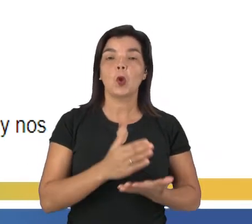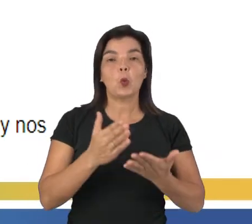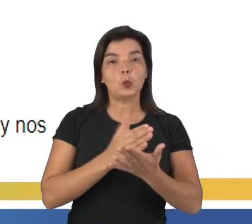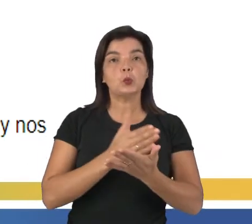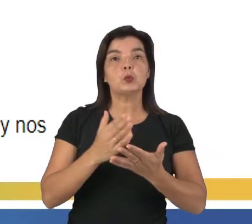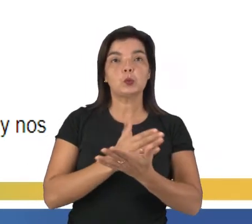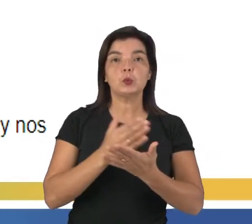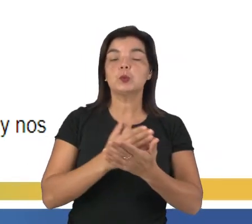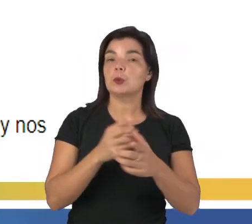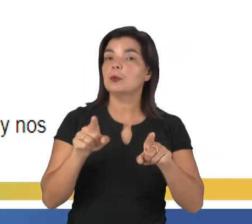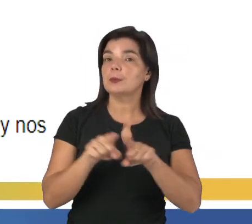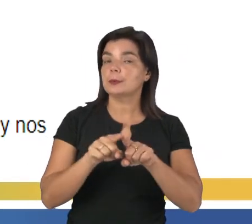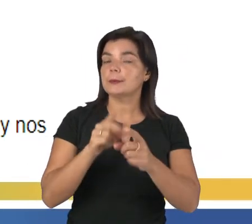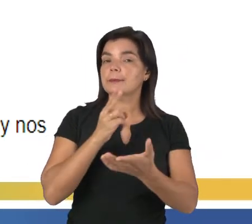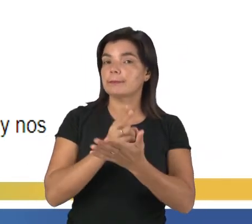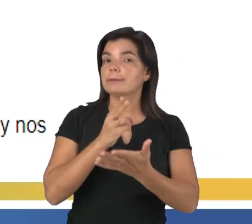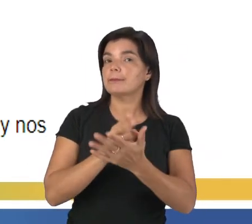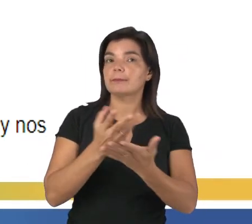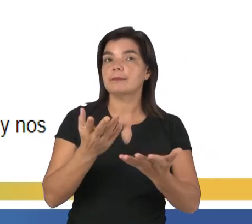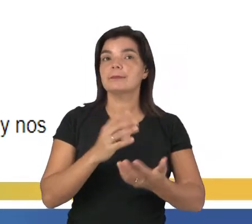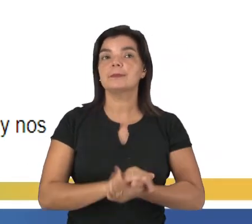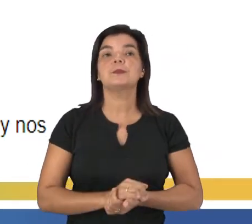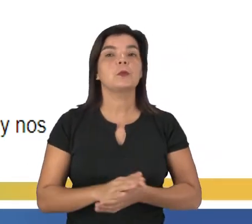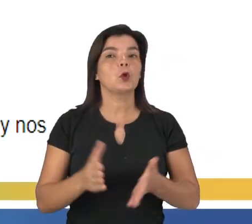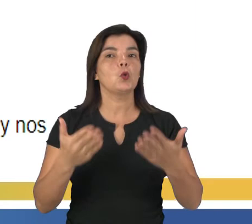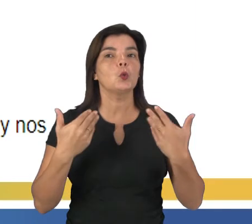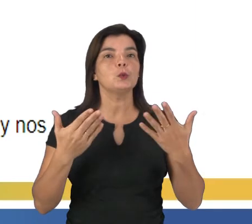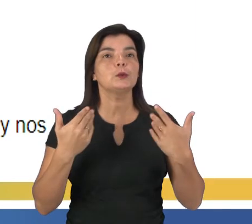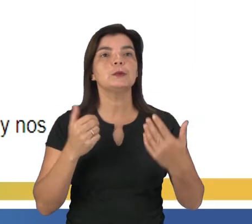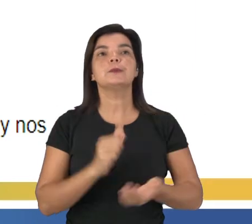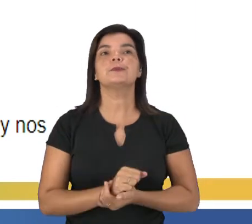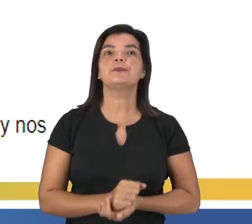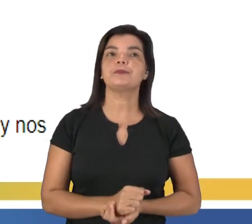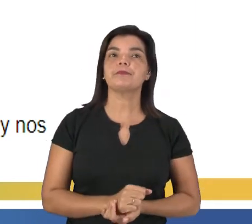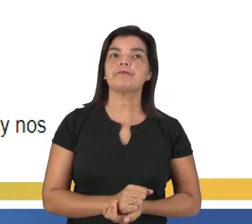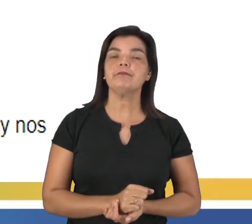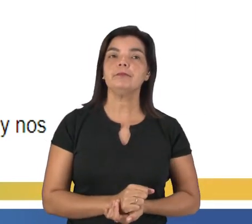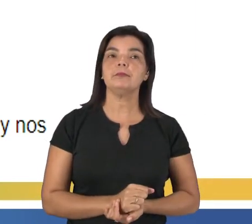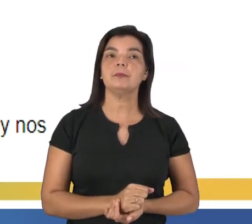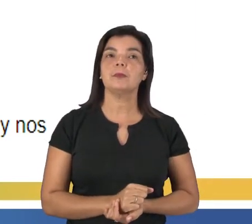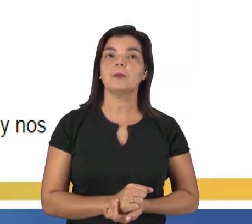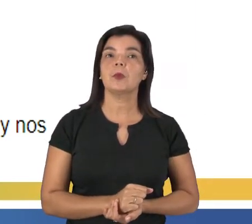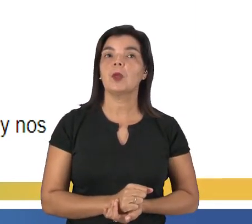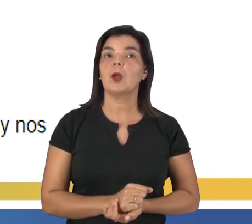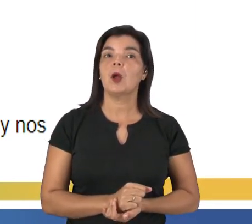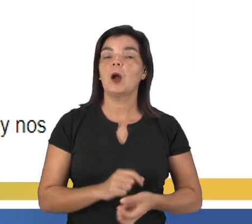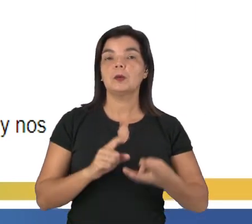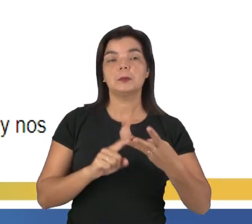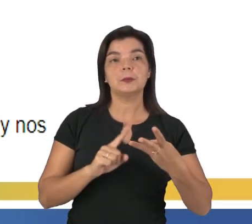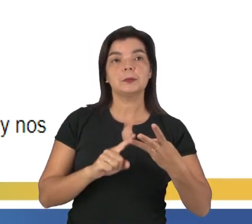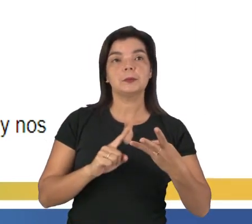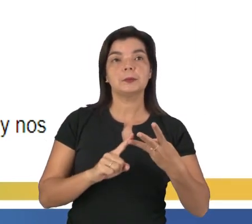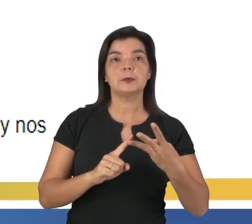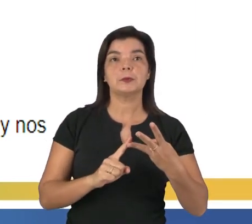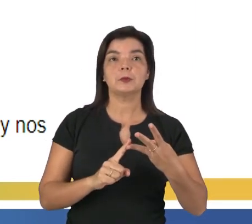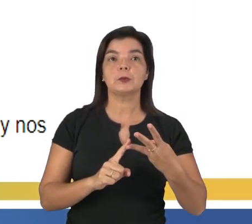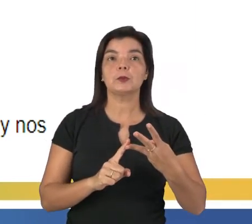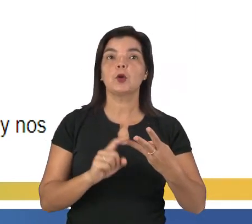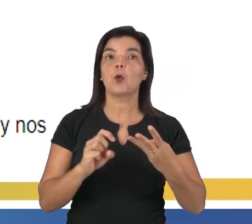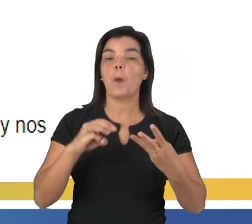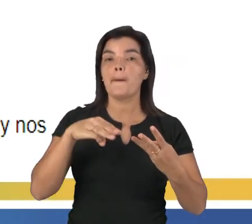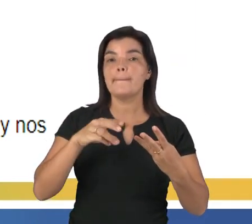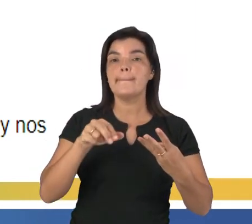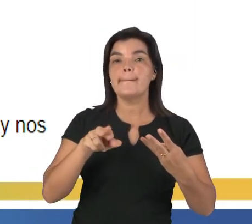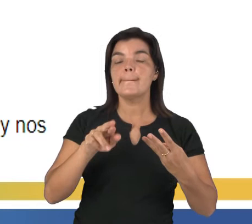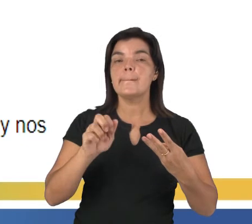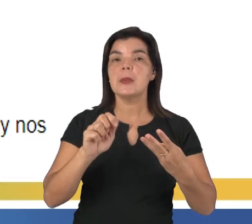livros em verão, ou seja, minha amiga sempre lê muitos livros no verão. Tá? A 3 ali, né, o verbo mirar para conjugar na